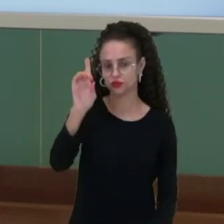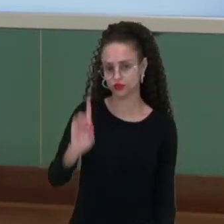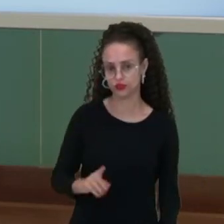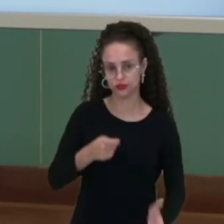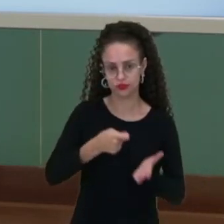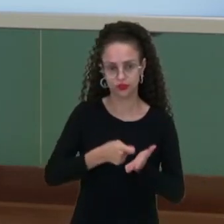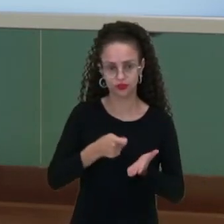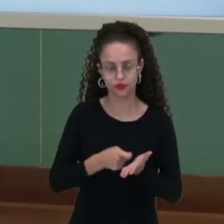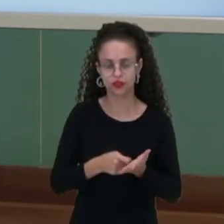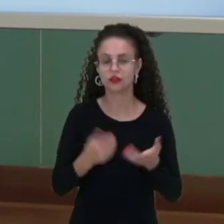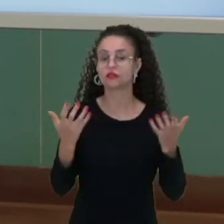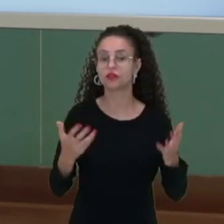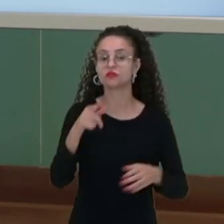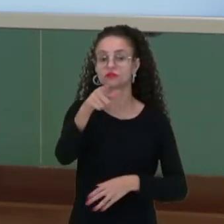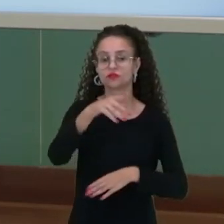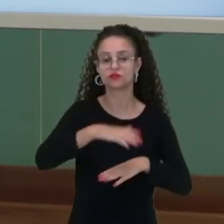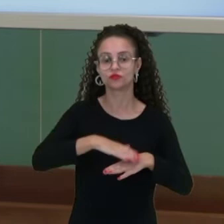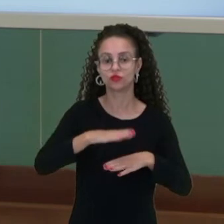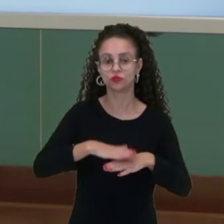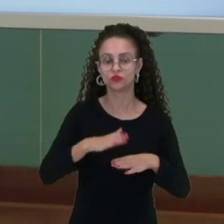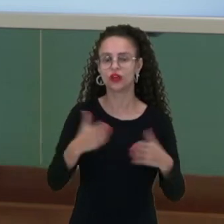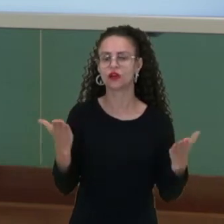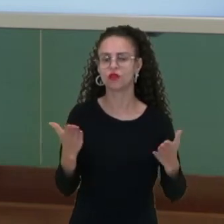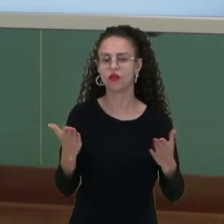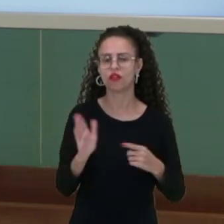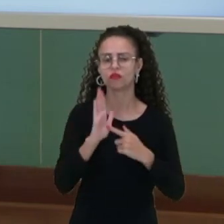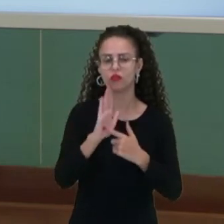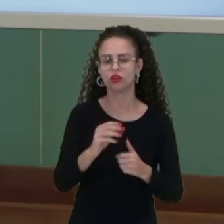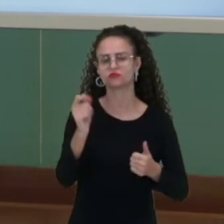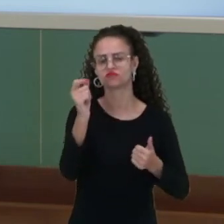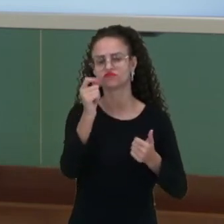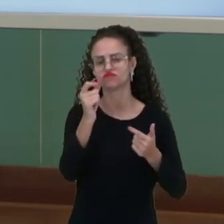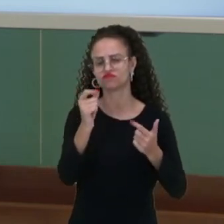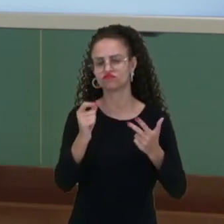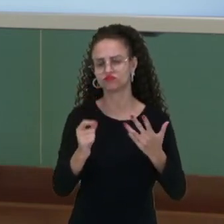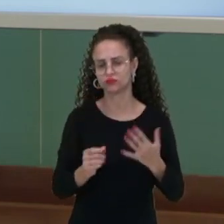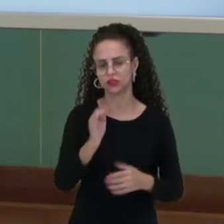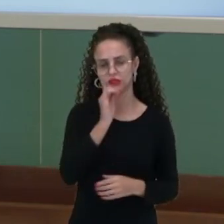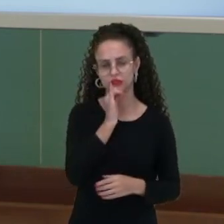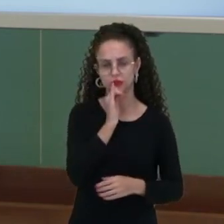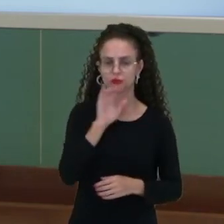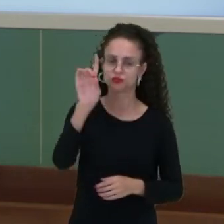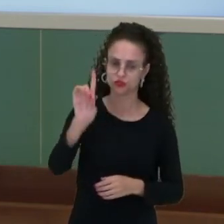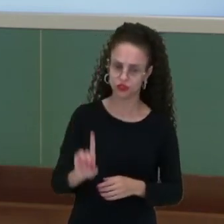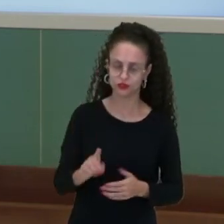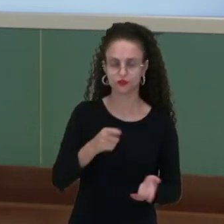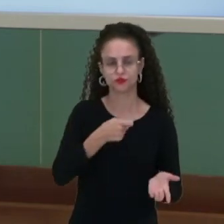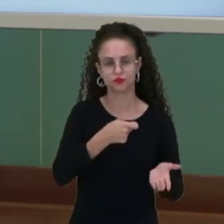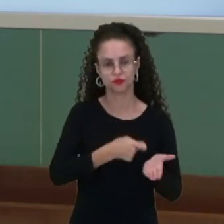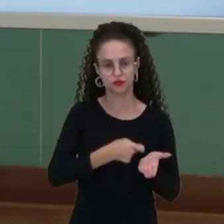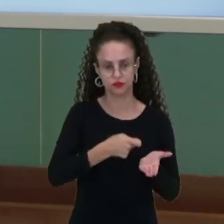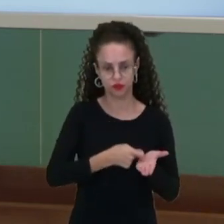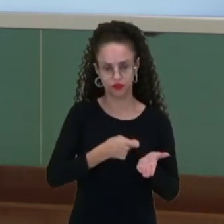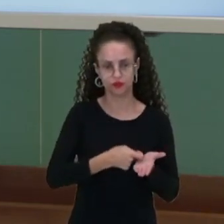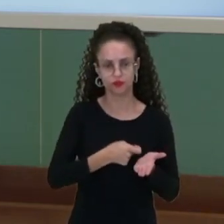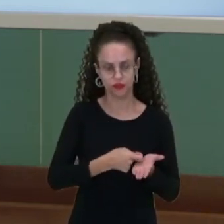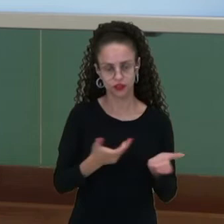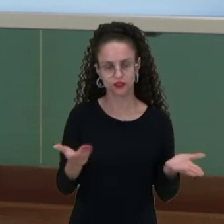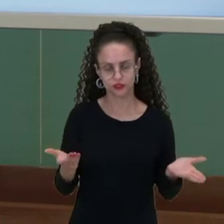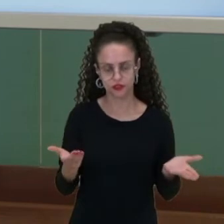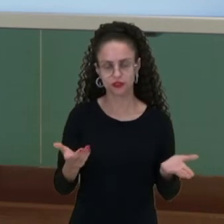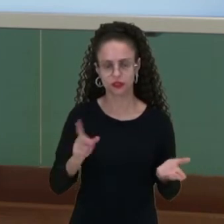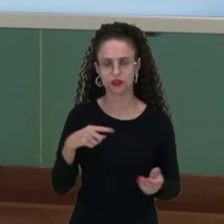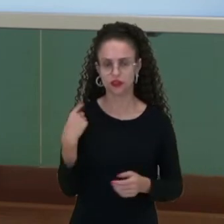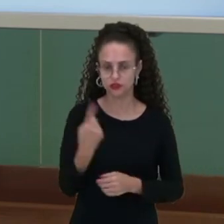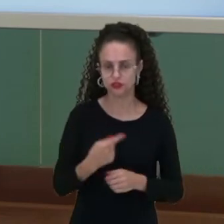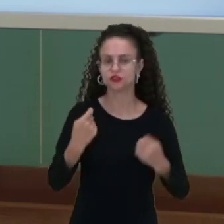deveres. E nós gostaríamos que vocês agora apontassem alguns exemplos desses direitos e deveres que nós